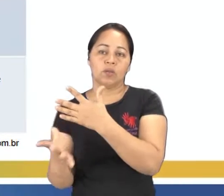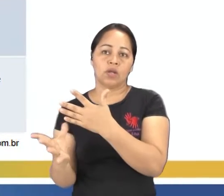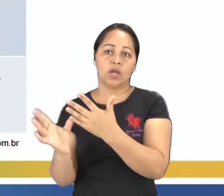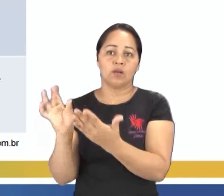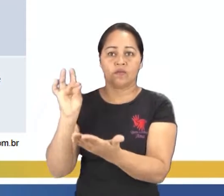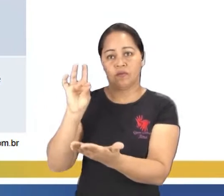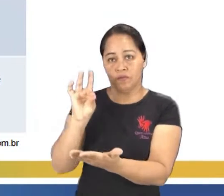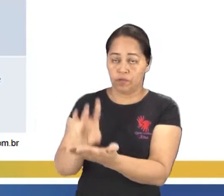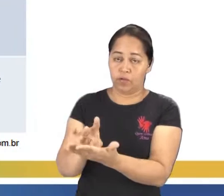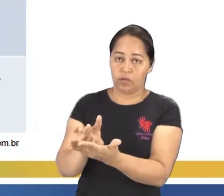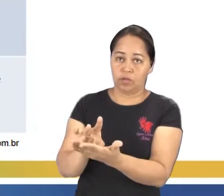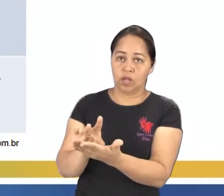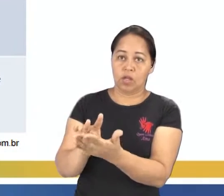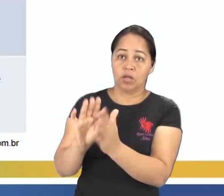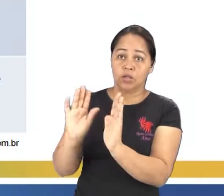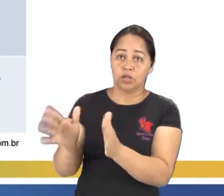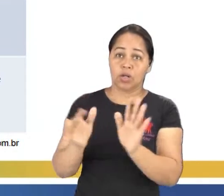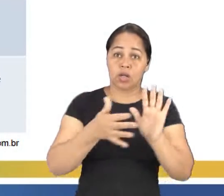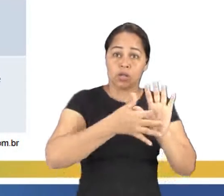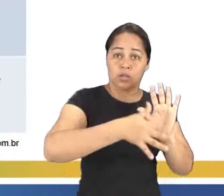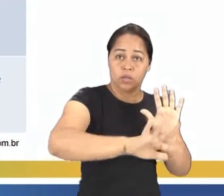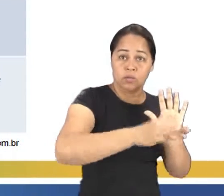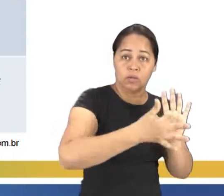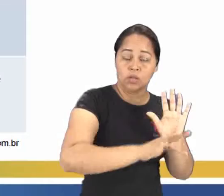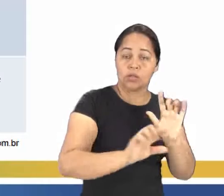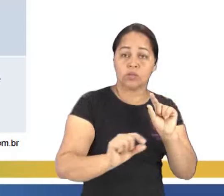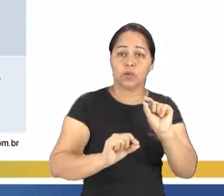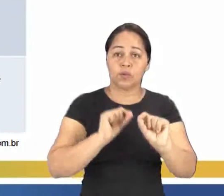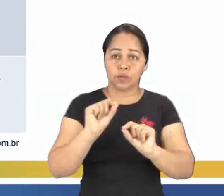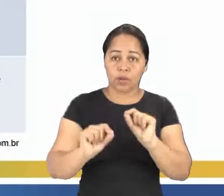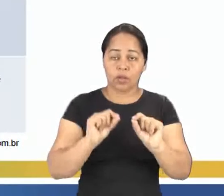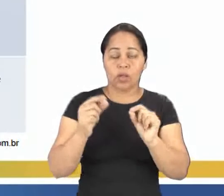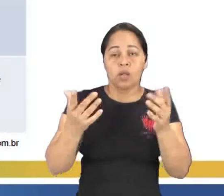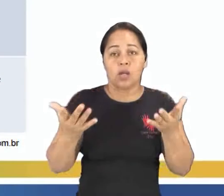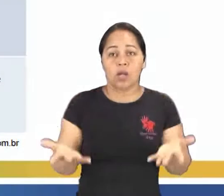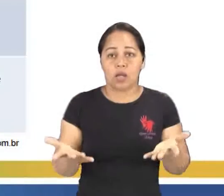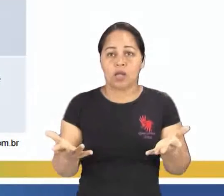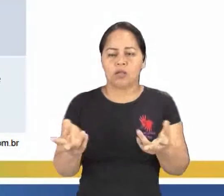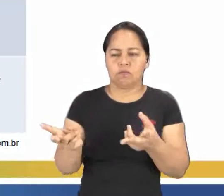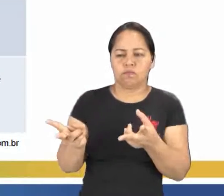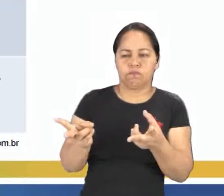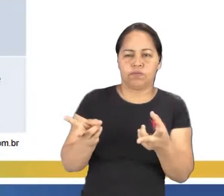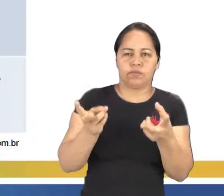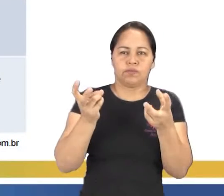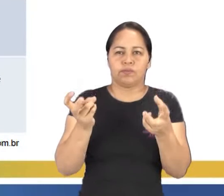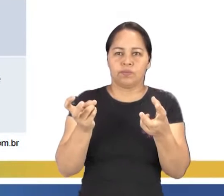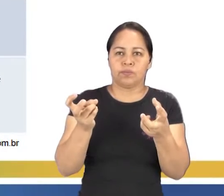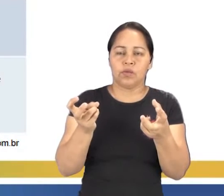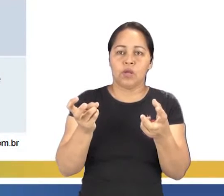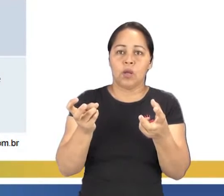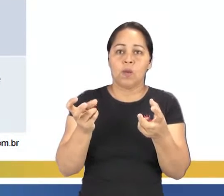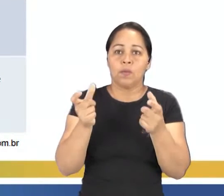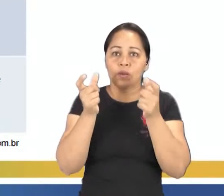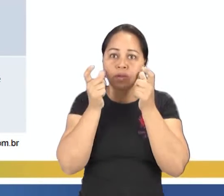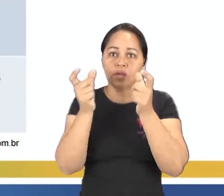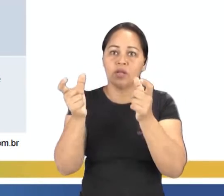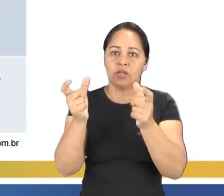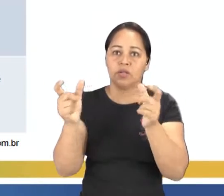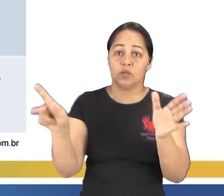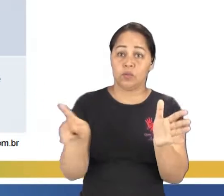da realidade. Já no naturalismo, não. Essa observação era acentuada pelo interesse da